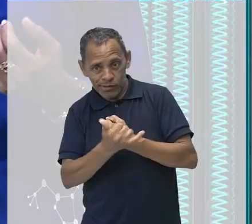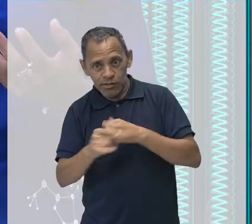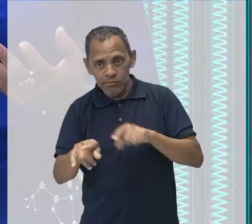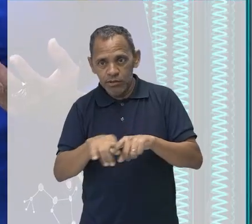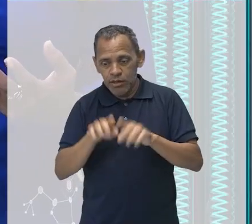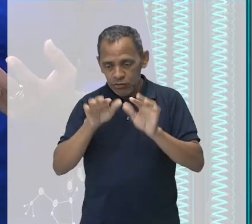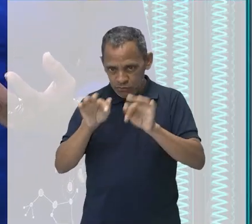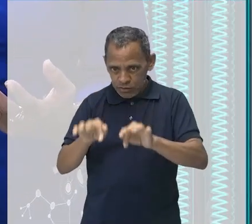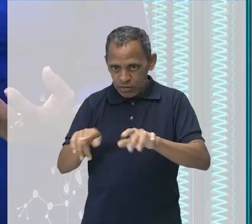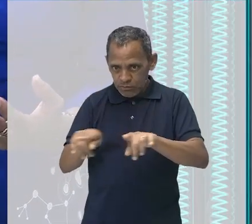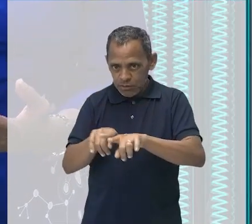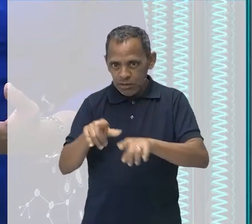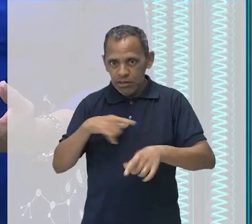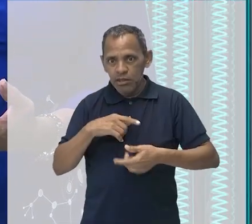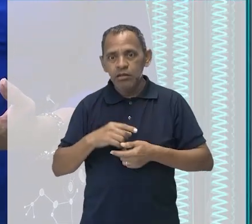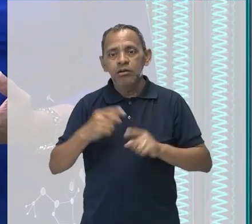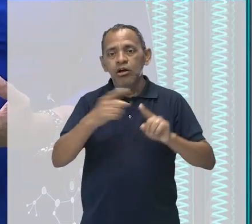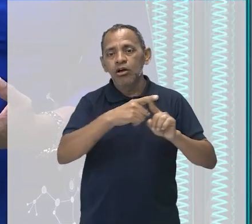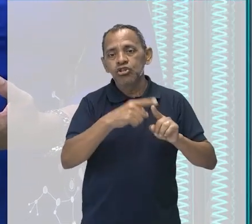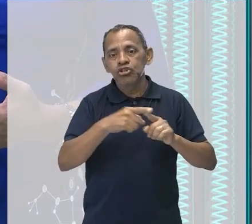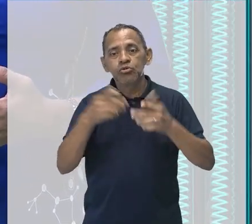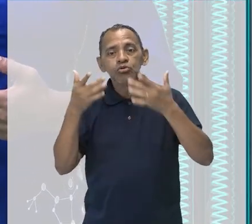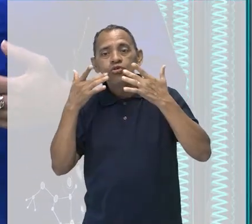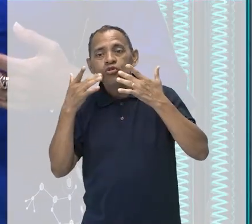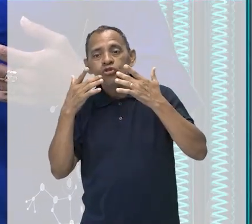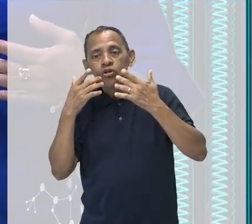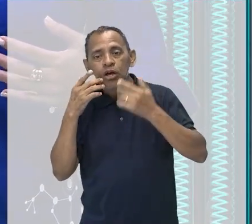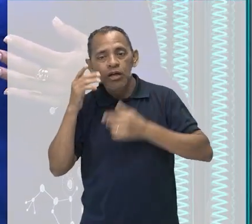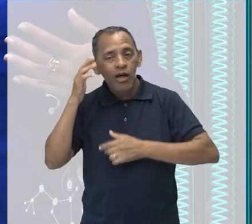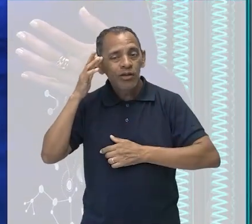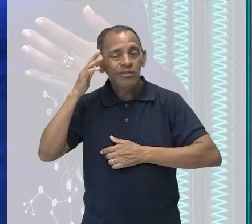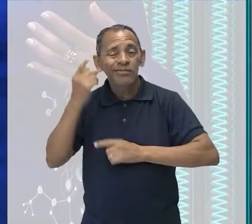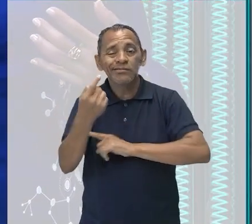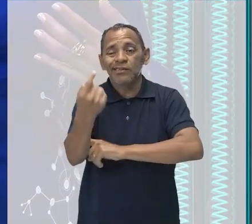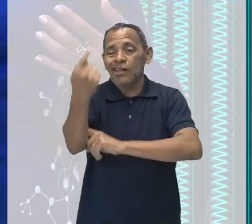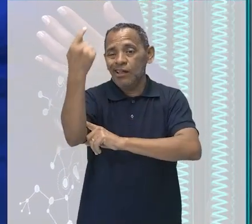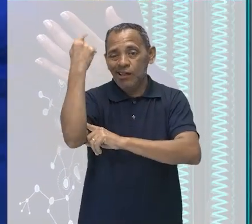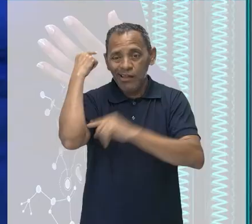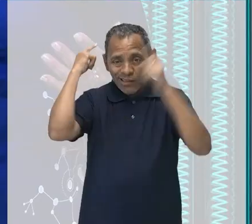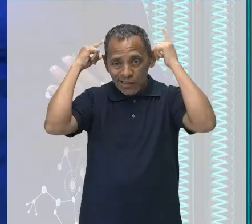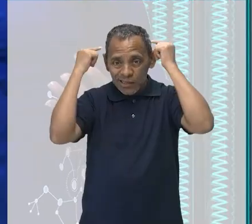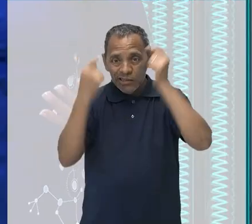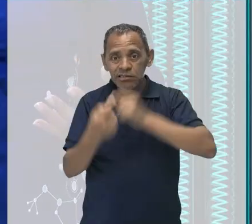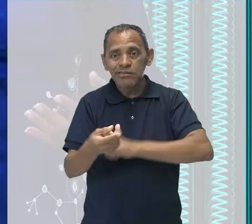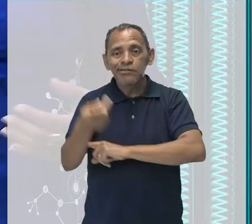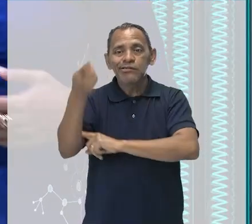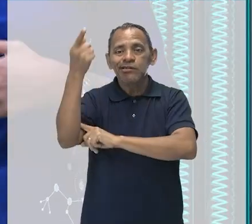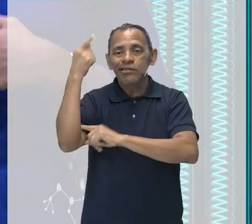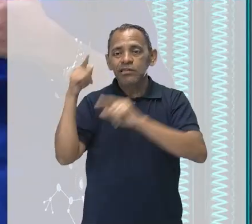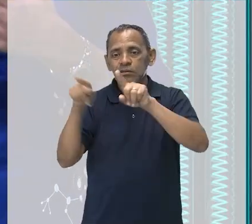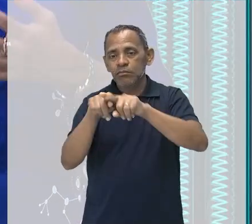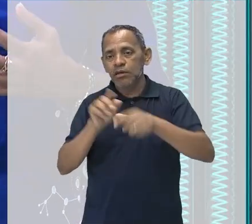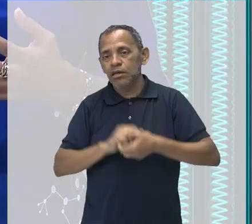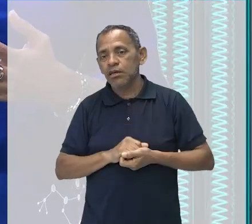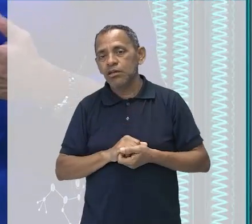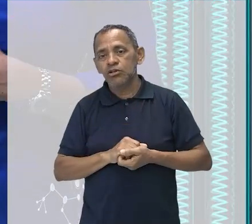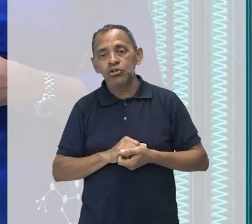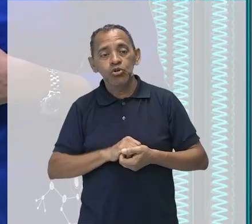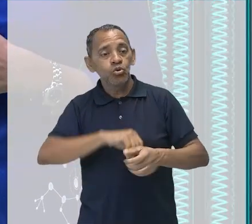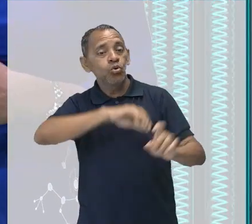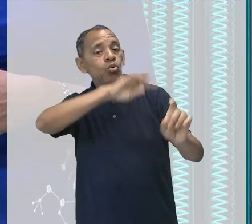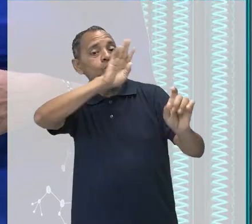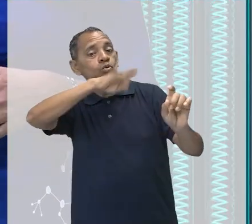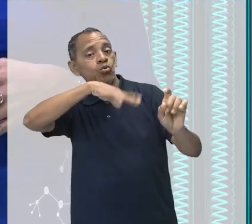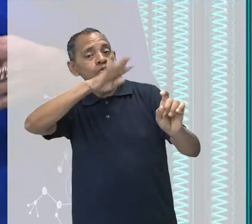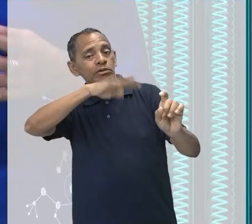teatro acontecia lá na Grécia Antiga, ou seja, eles falavam sempre dos deuses gregos e dos reis e das